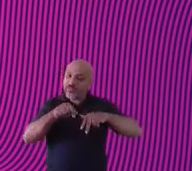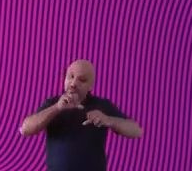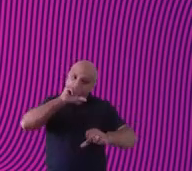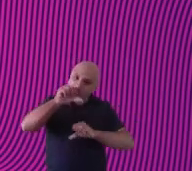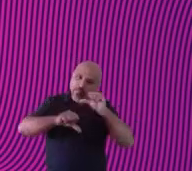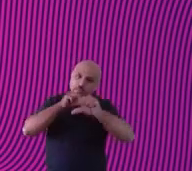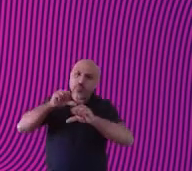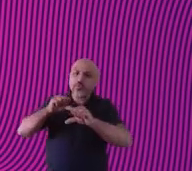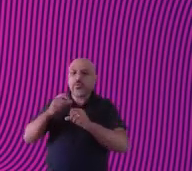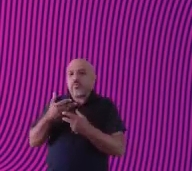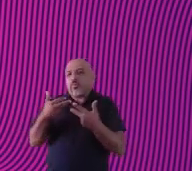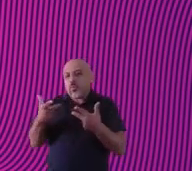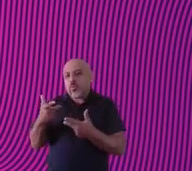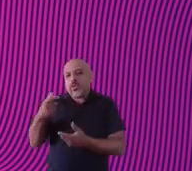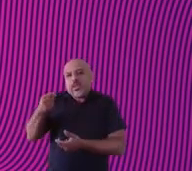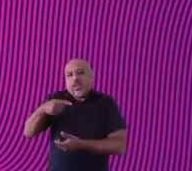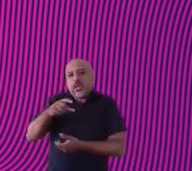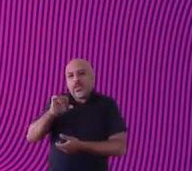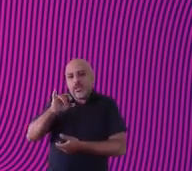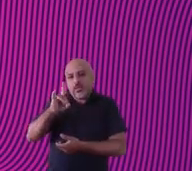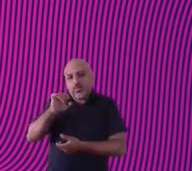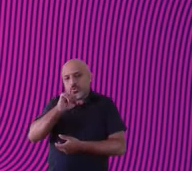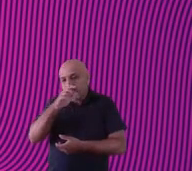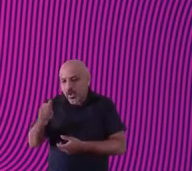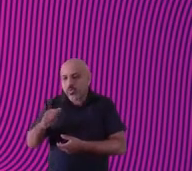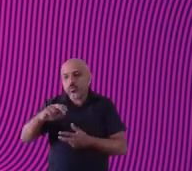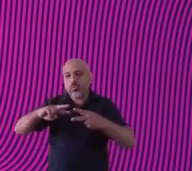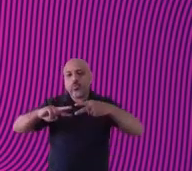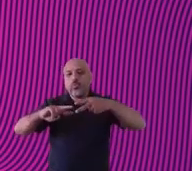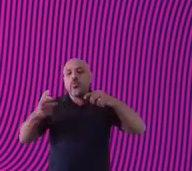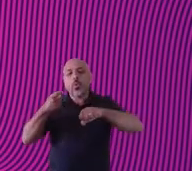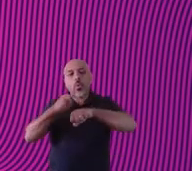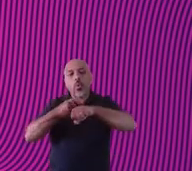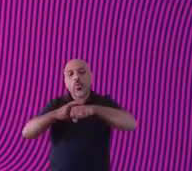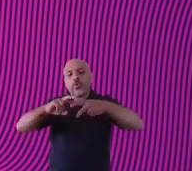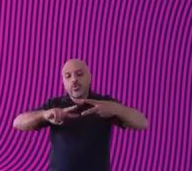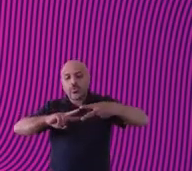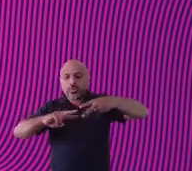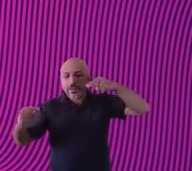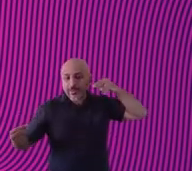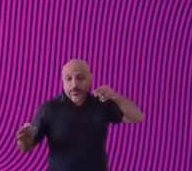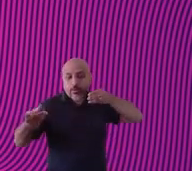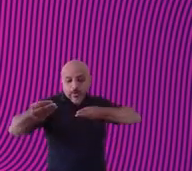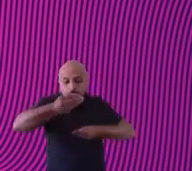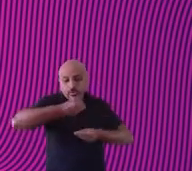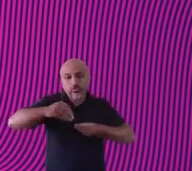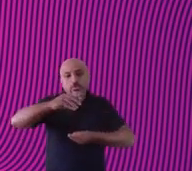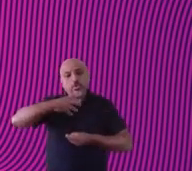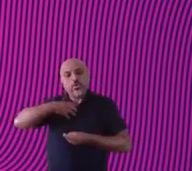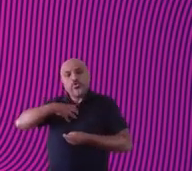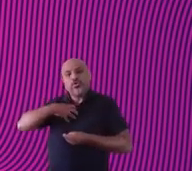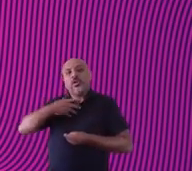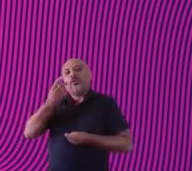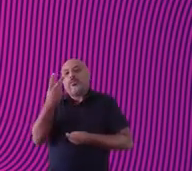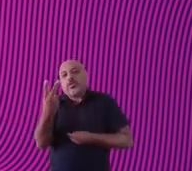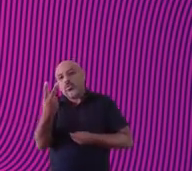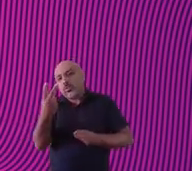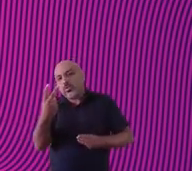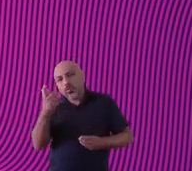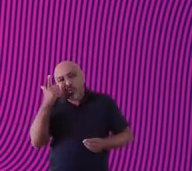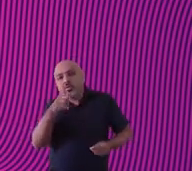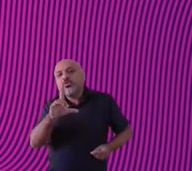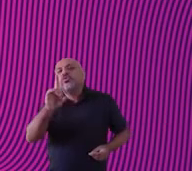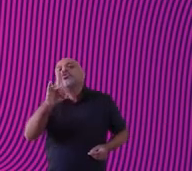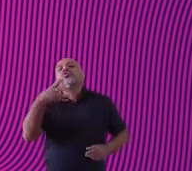na indução você propõe transplante também você congela para 2 contém 6 sido